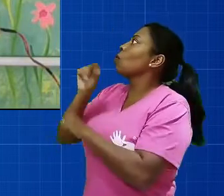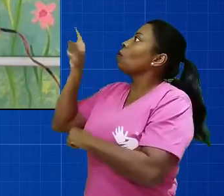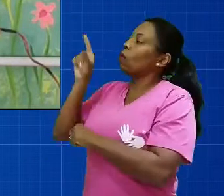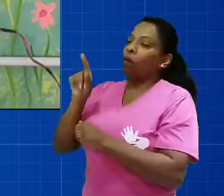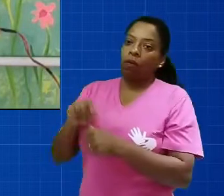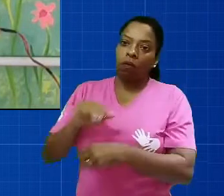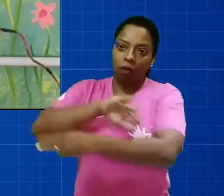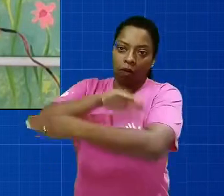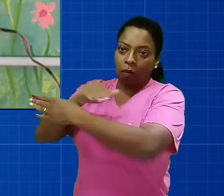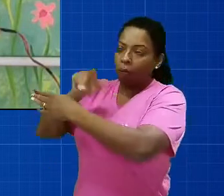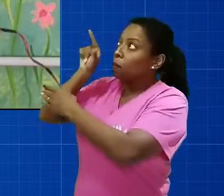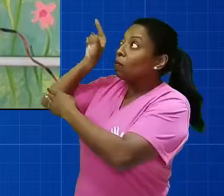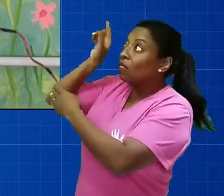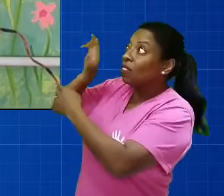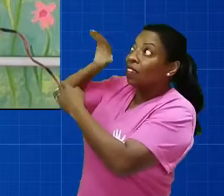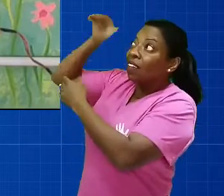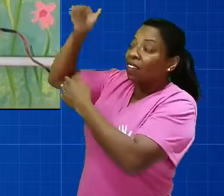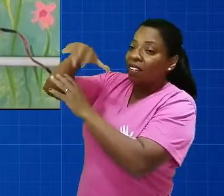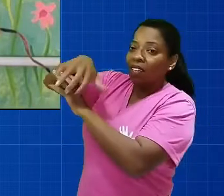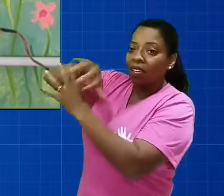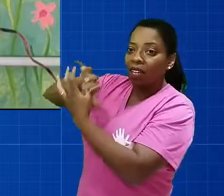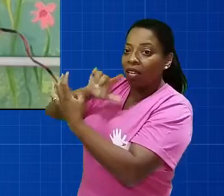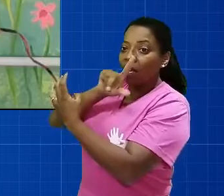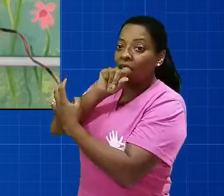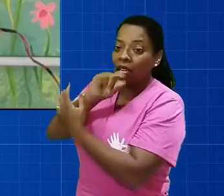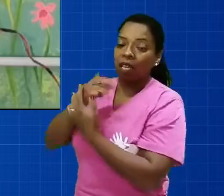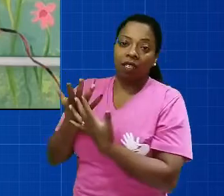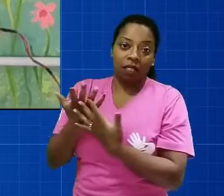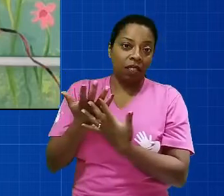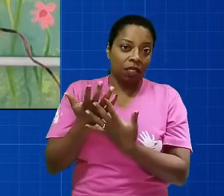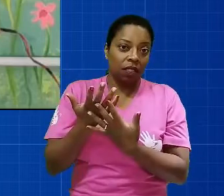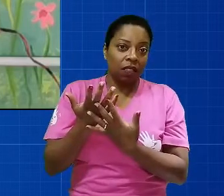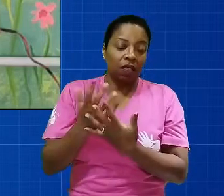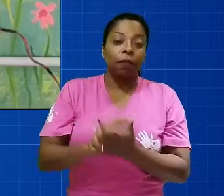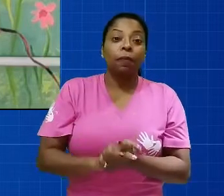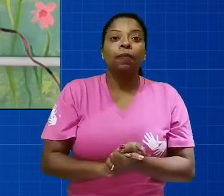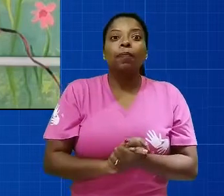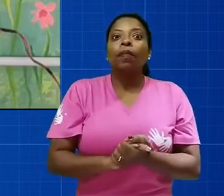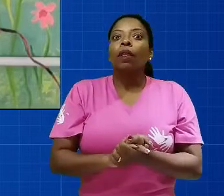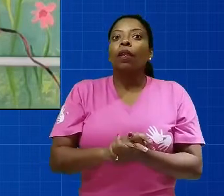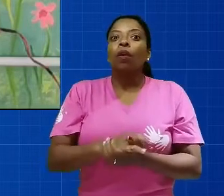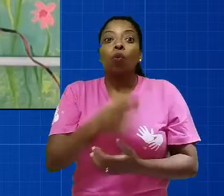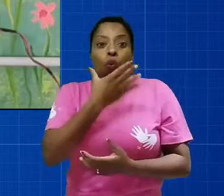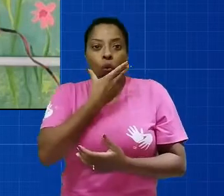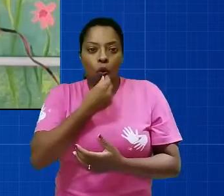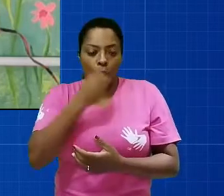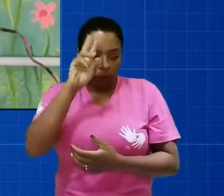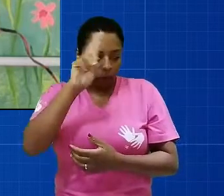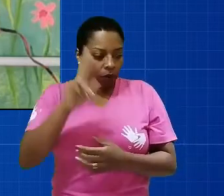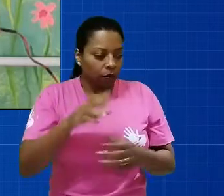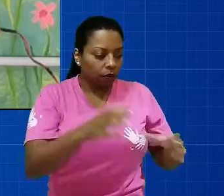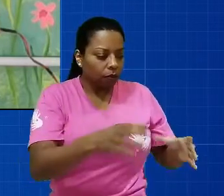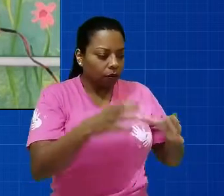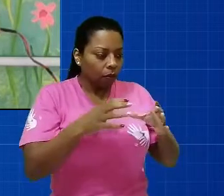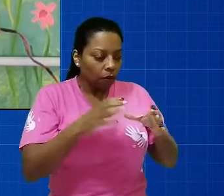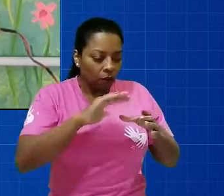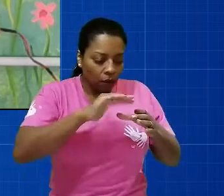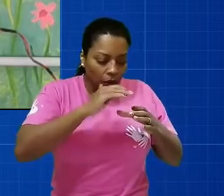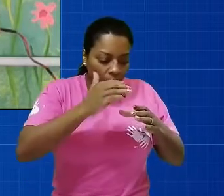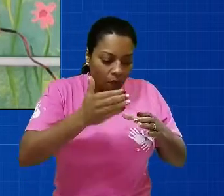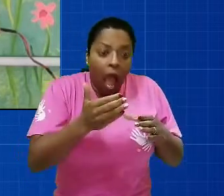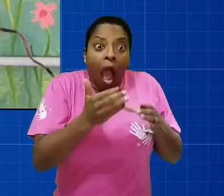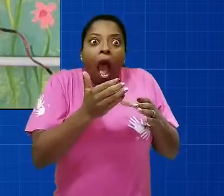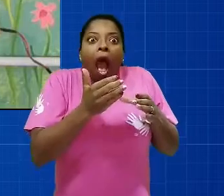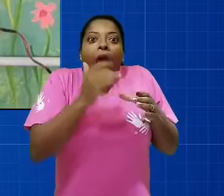começou a pensar: o que o imperador pode me dar? Não é nem um pedacinho da metade que ele tem. Então